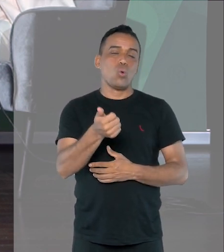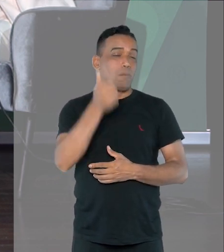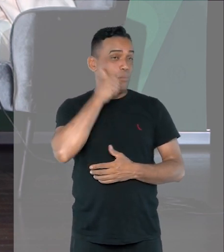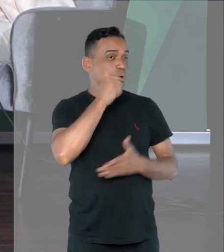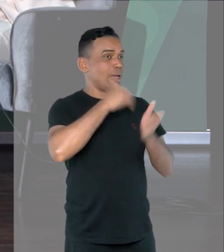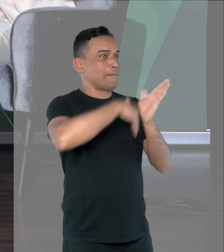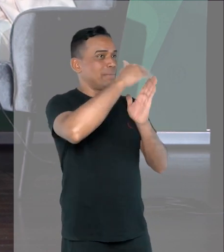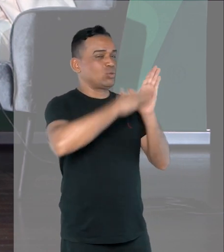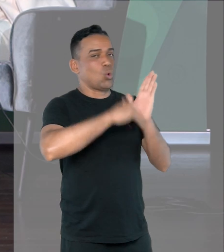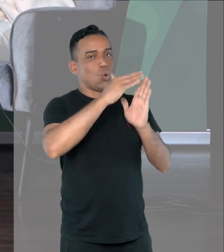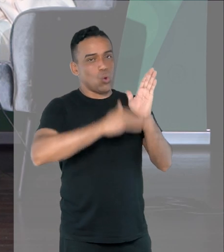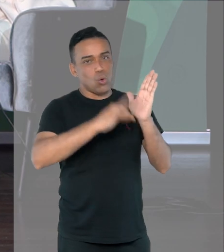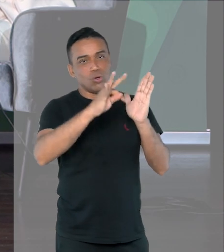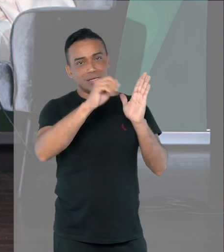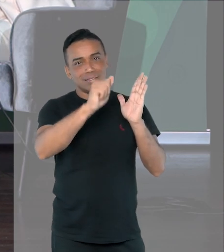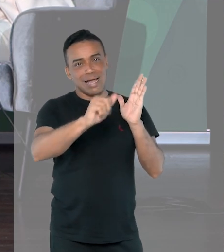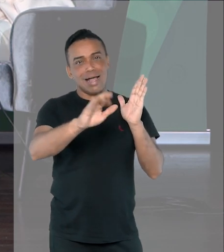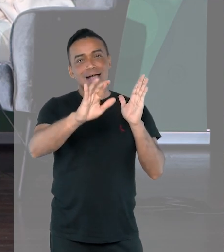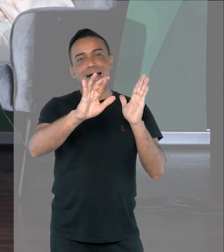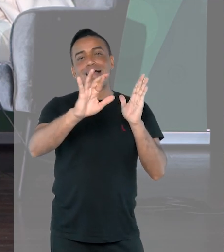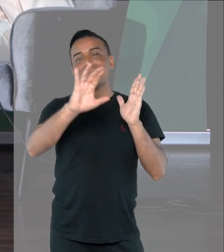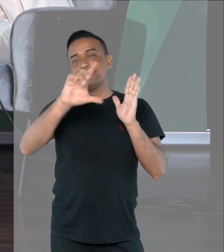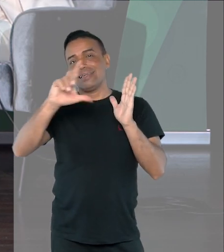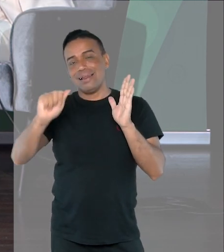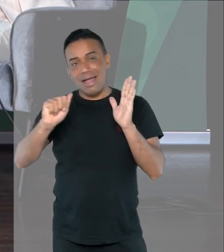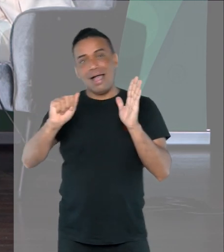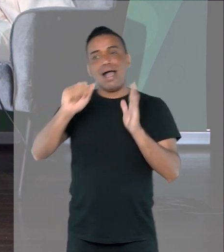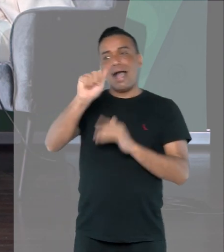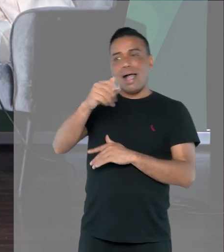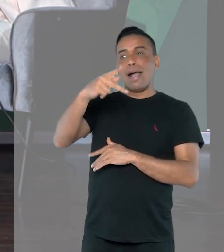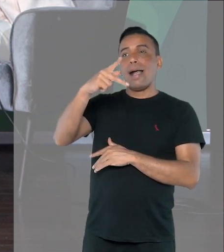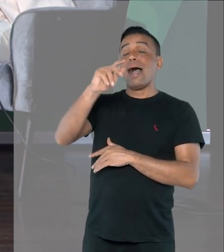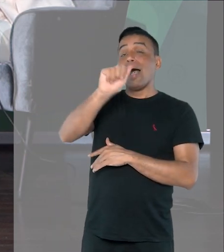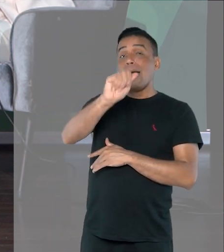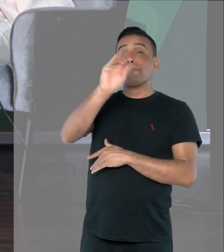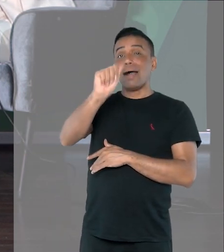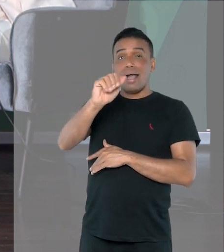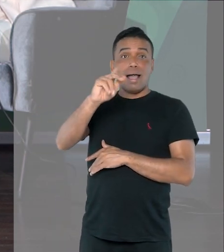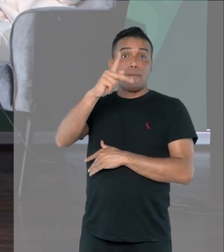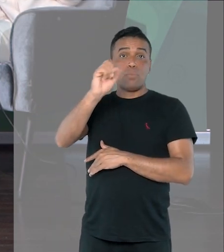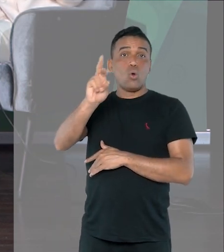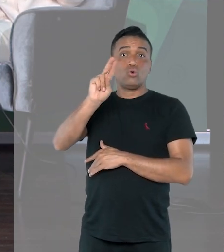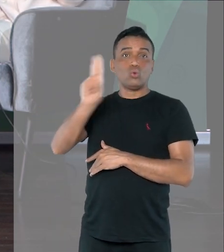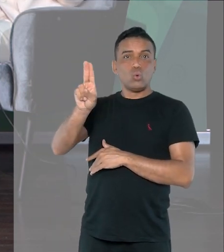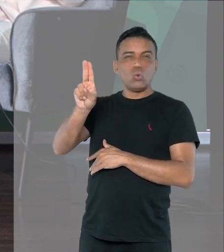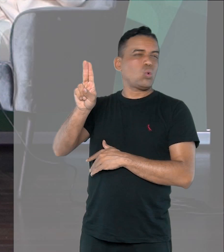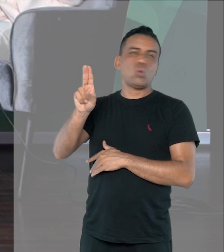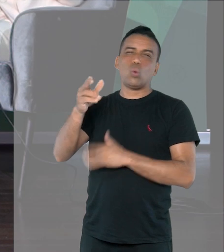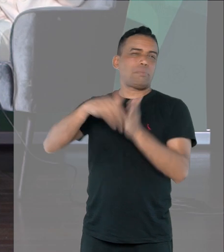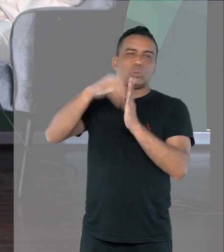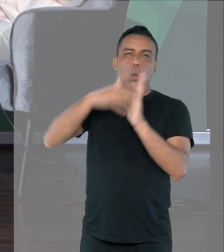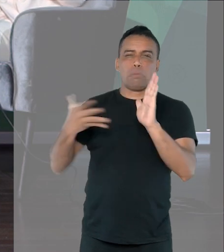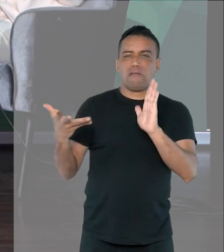pintora da época do Abaporu, da Negra, dessa grande pintura, tudo bem, todo mundo conhece, está aí nos museus.